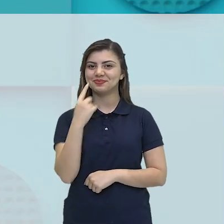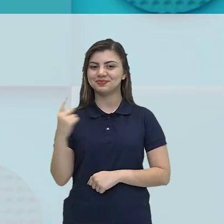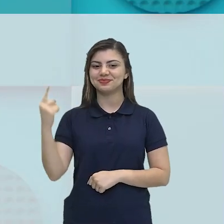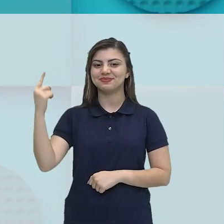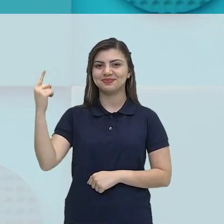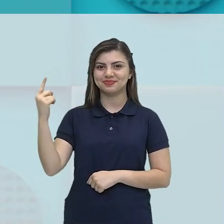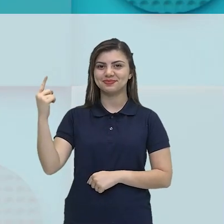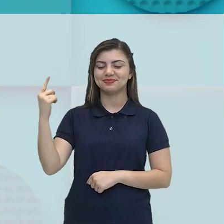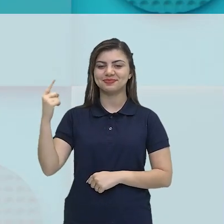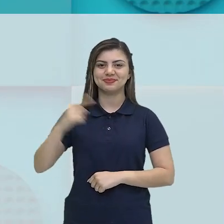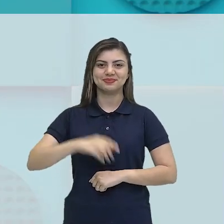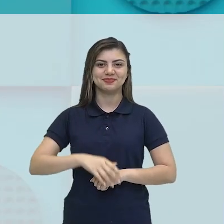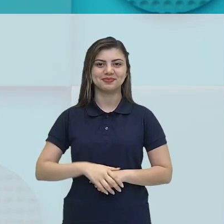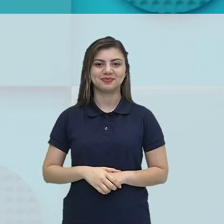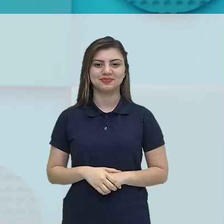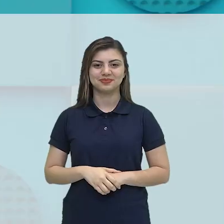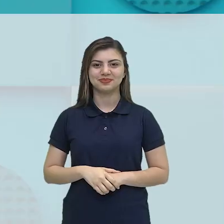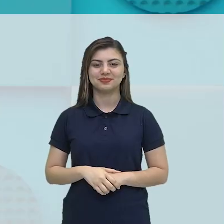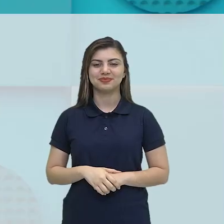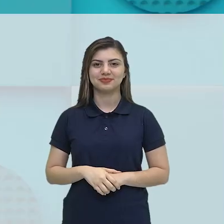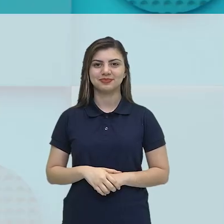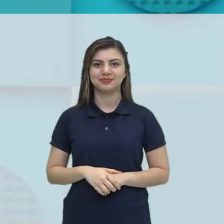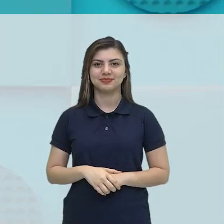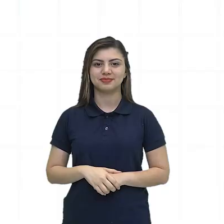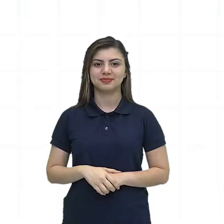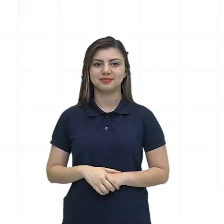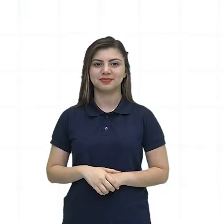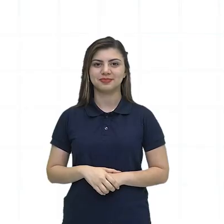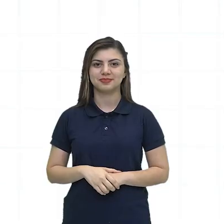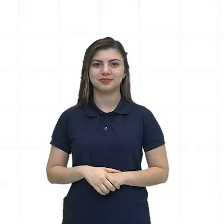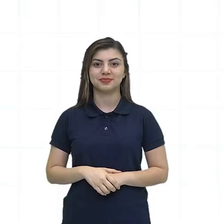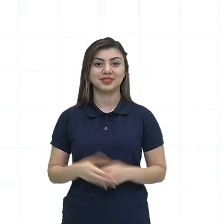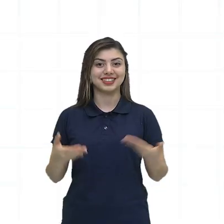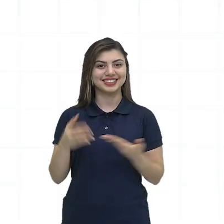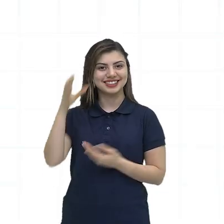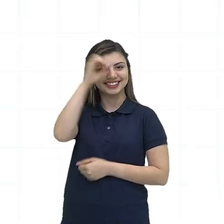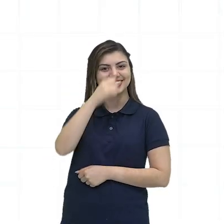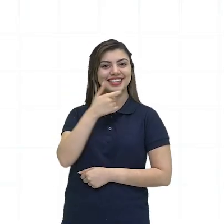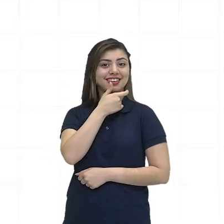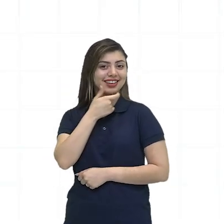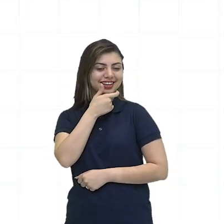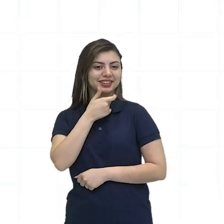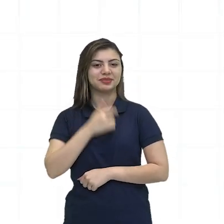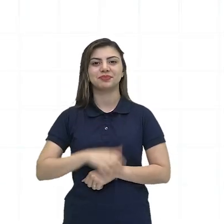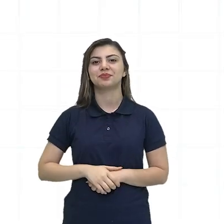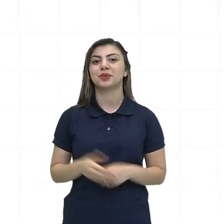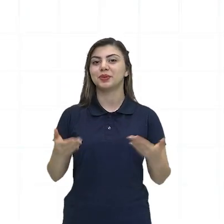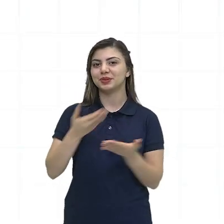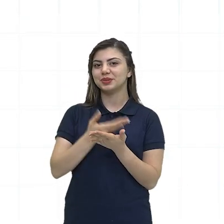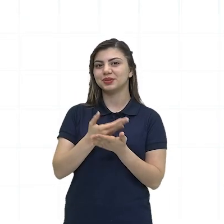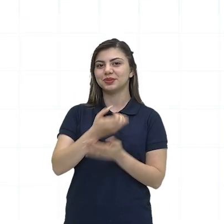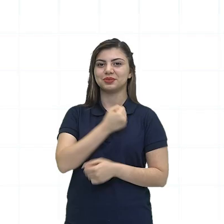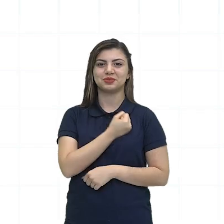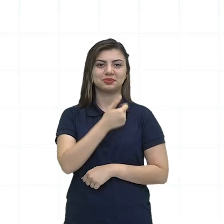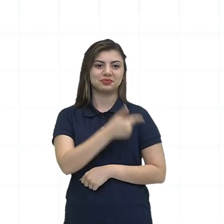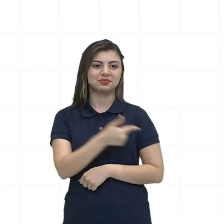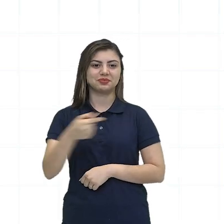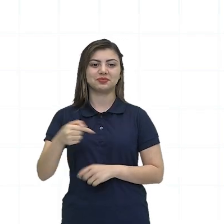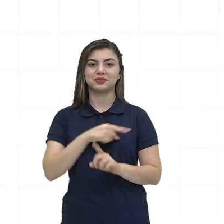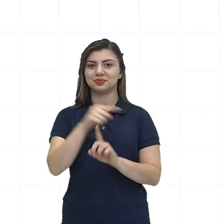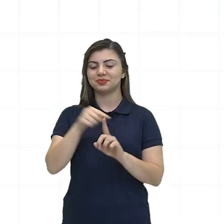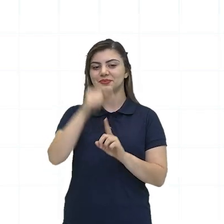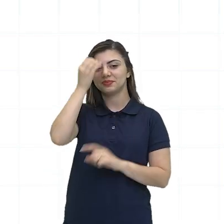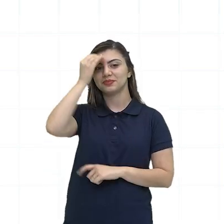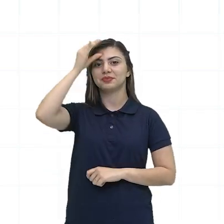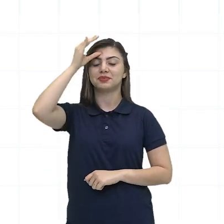Cristiane Mourão. Let's learn English. Vamos aprender inglês? Acompanhe a aula 27. O